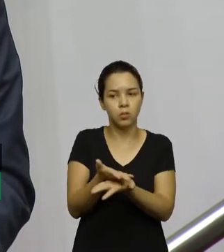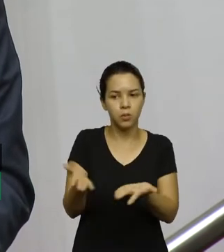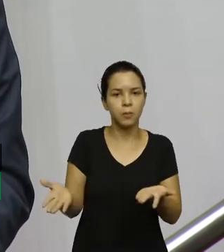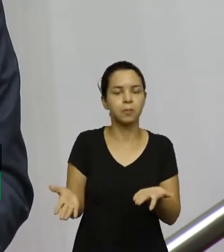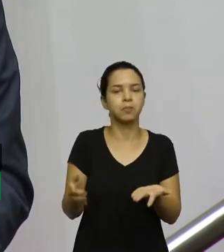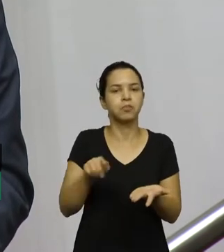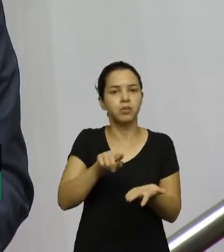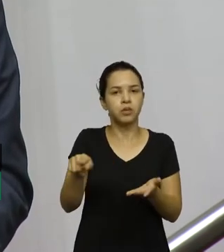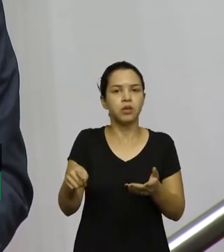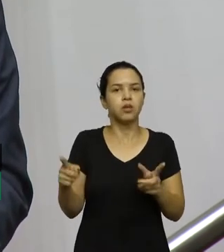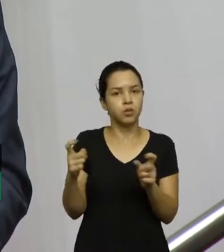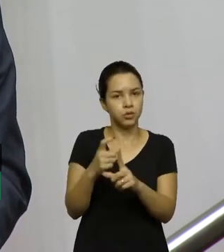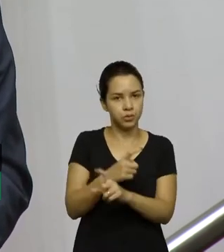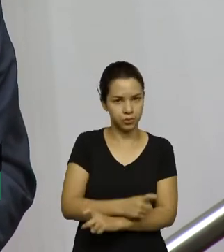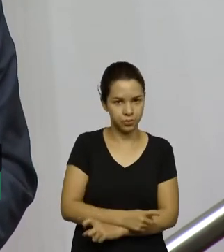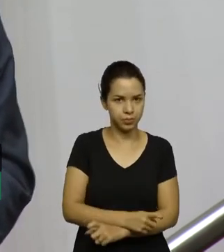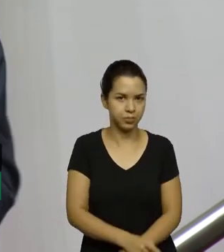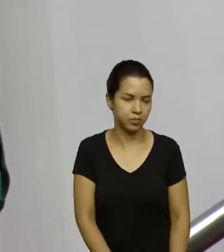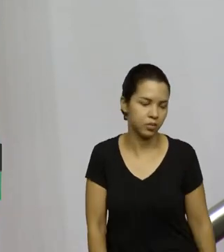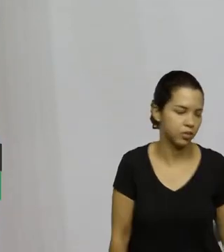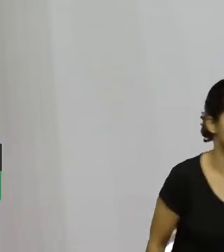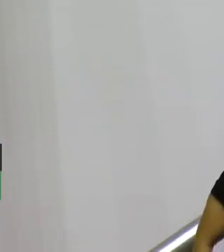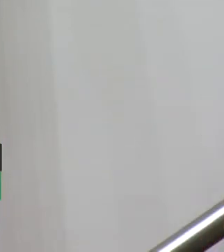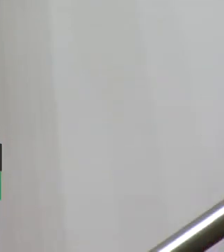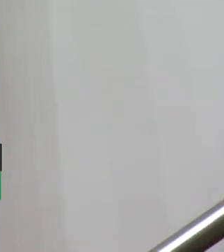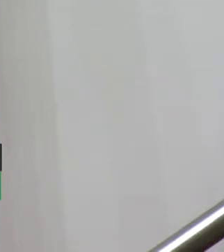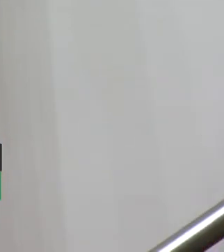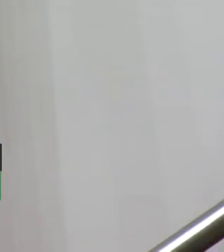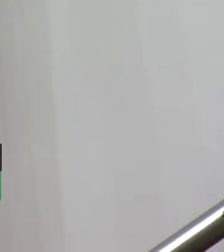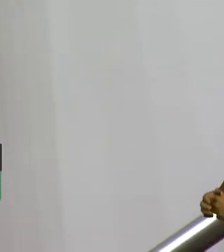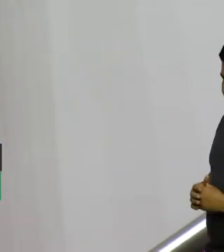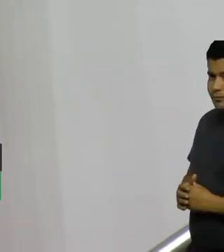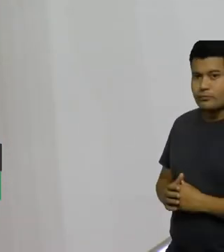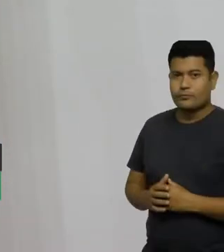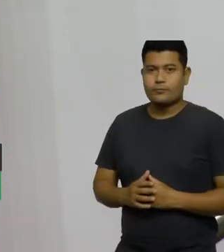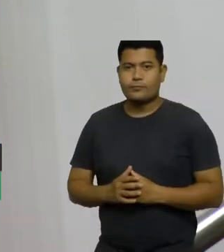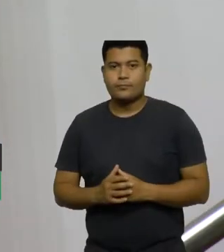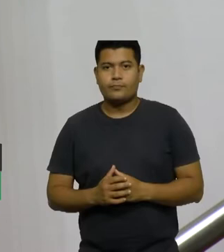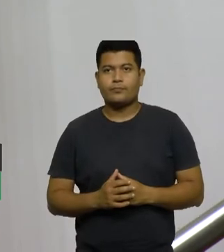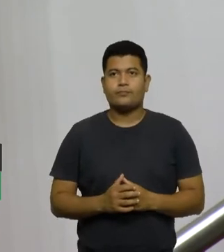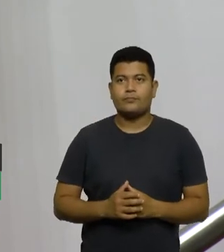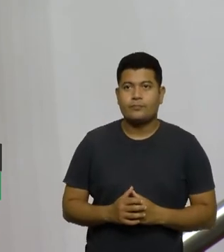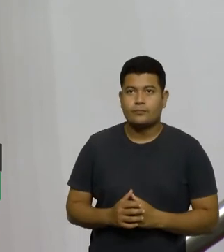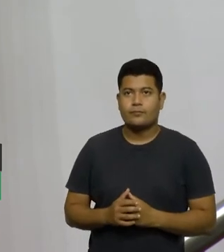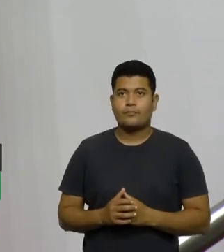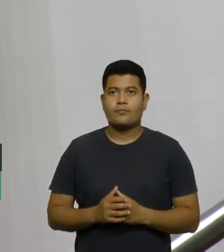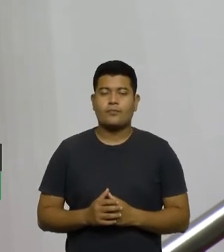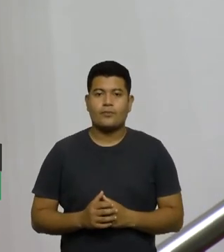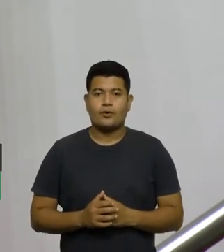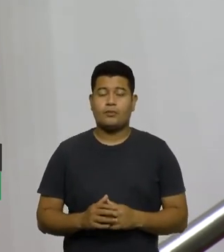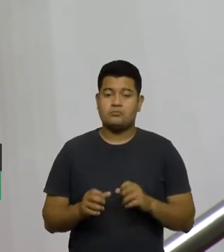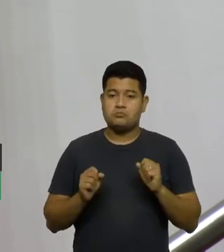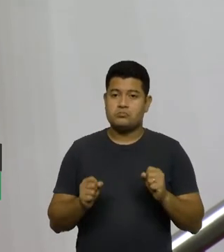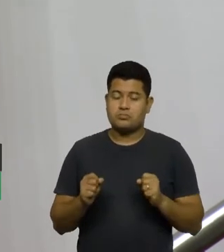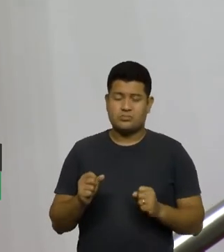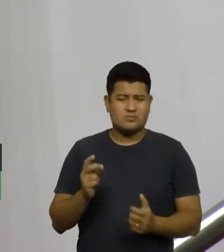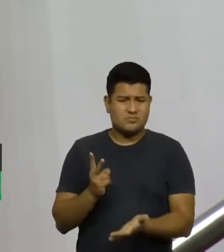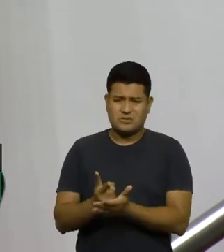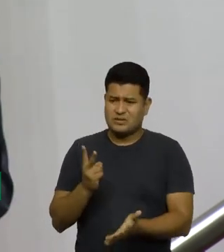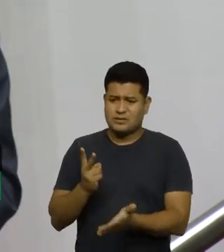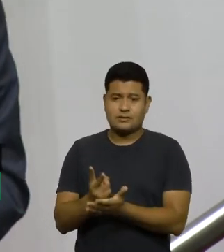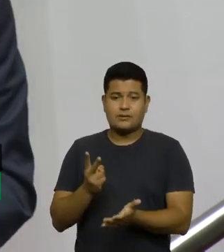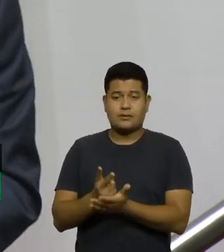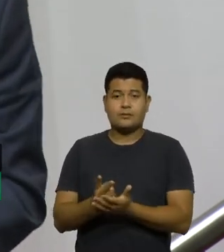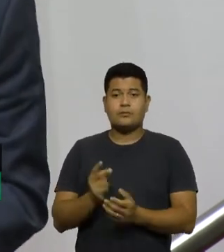em dificuldades. Essa é a nossa vontade, esse, tomara que sempre seja o destino das